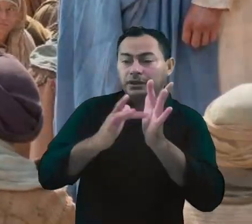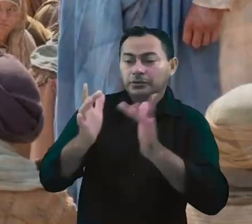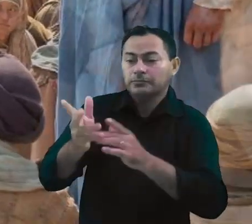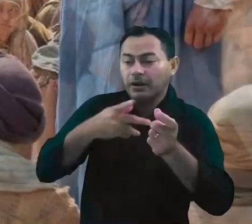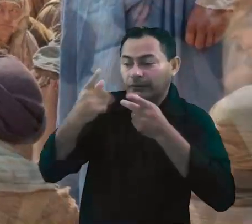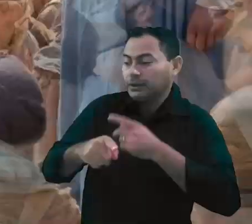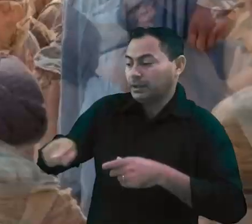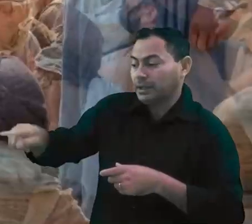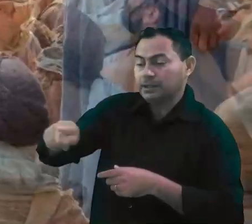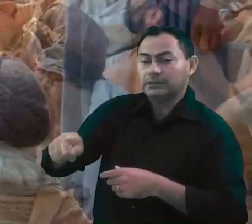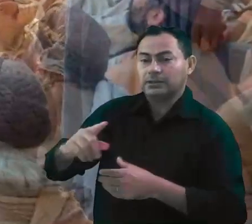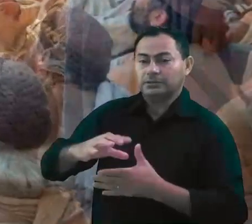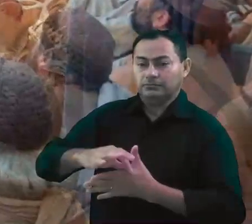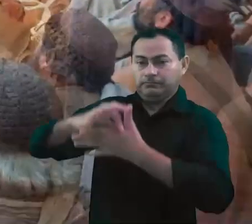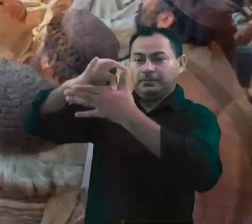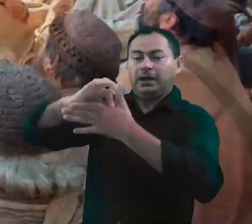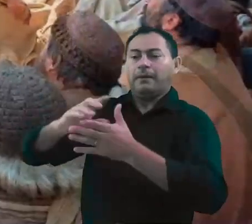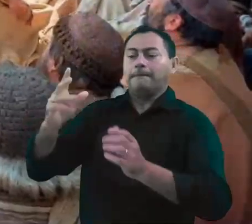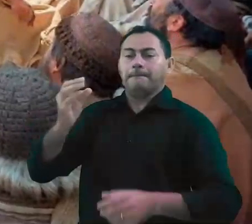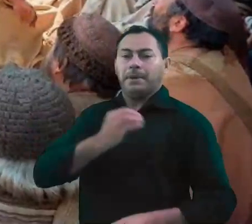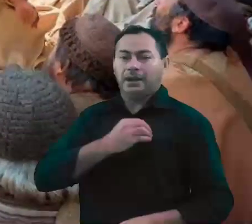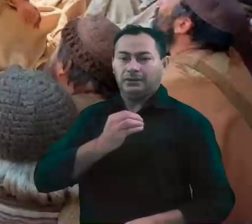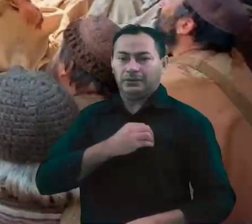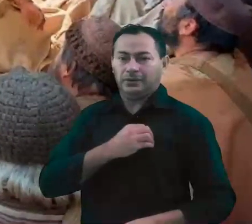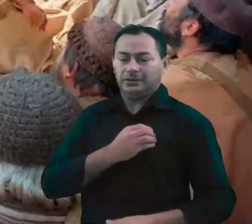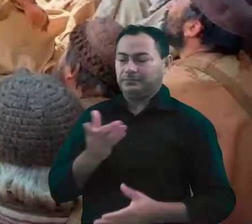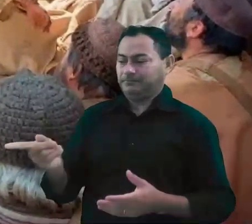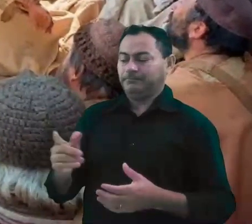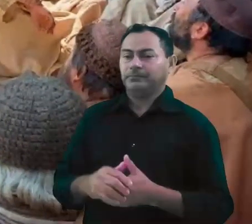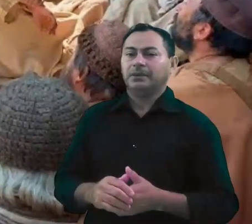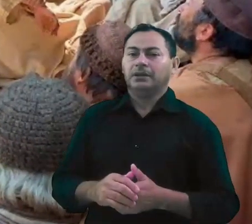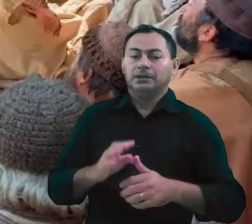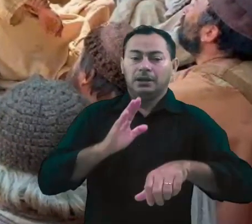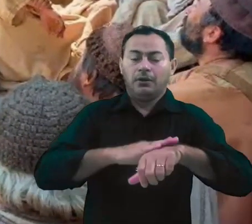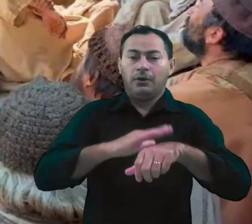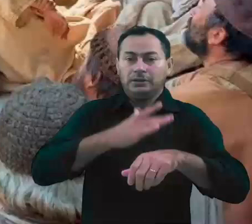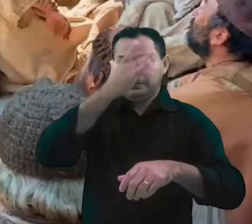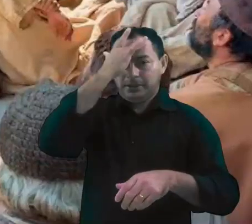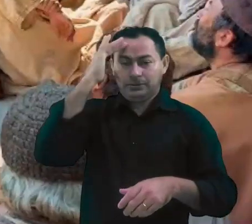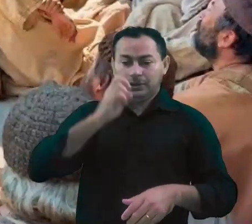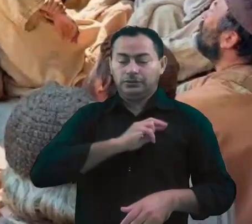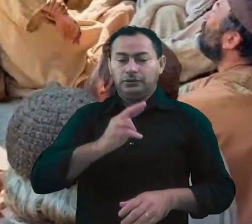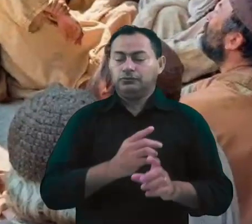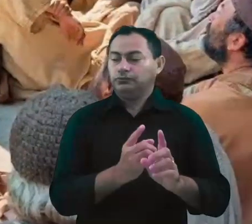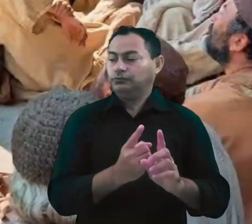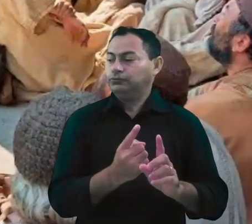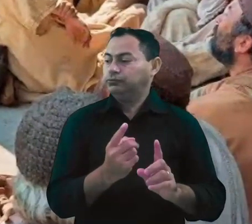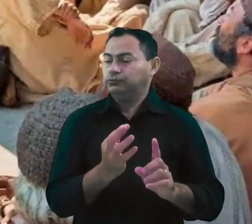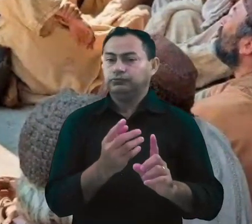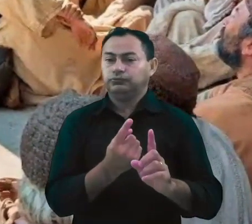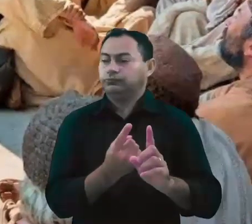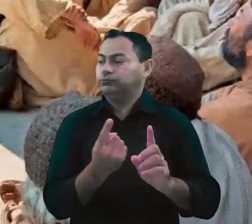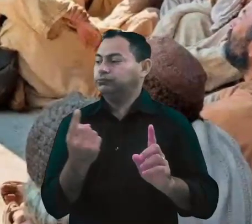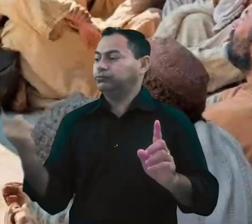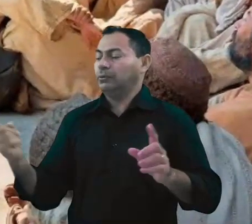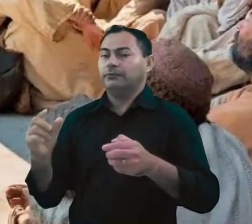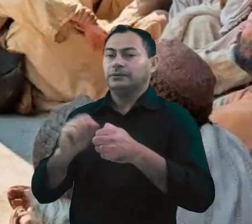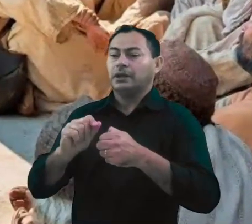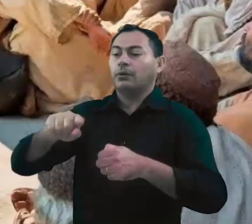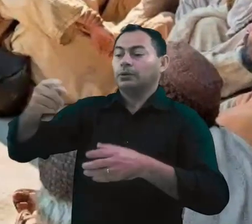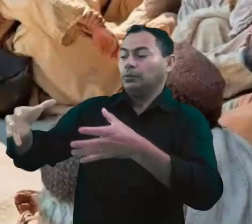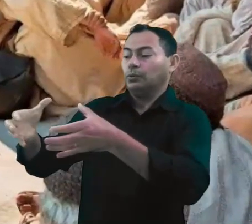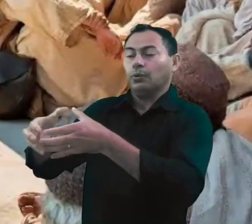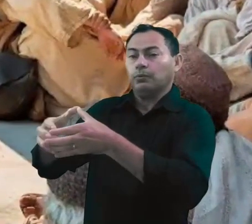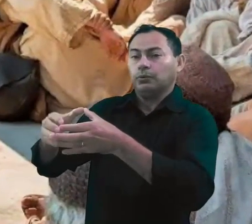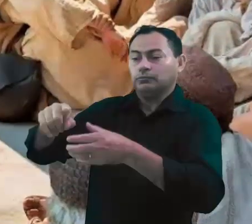eles também eram pecadores. Nesta hora, os religiosos se afastaram daquele aglomerado de pessoas e